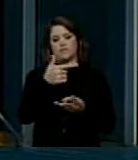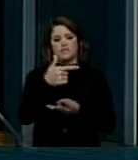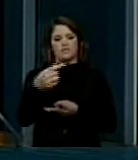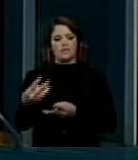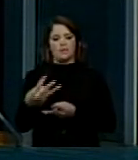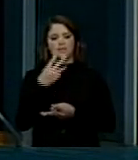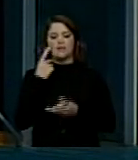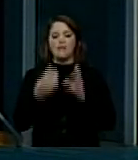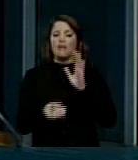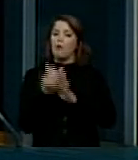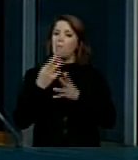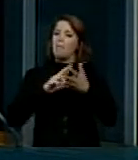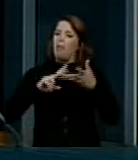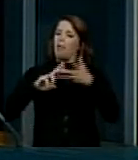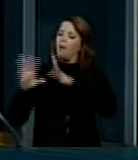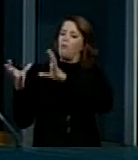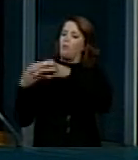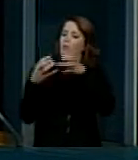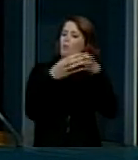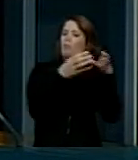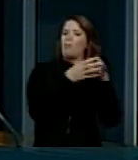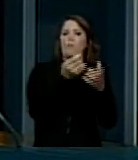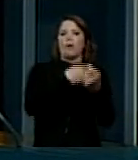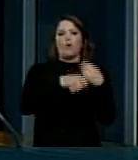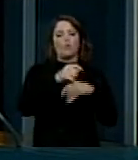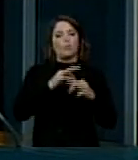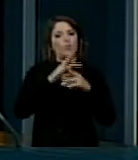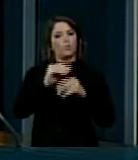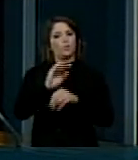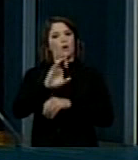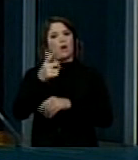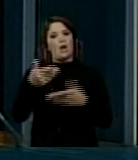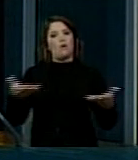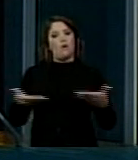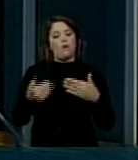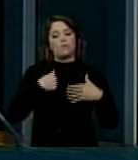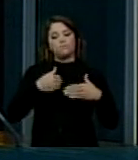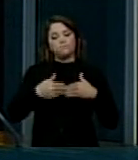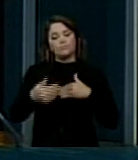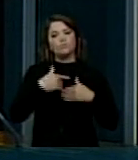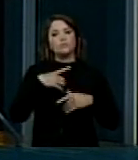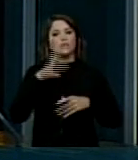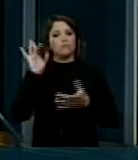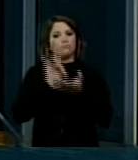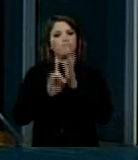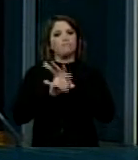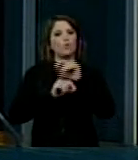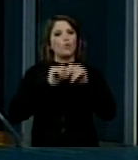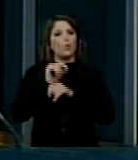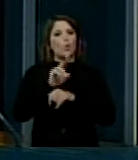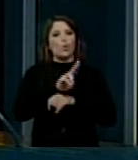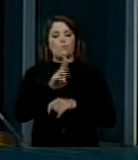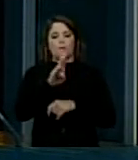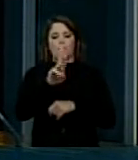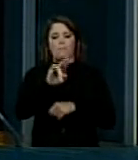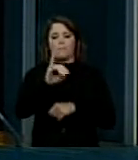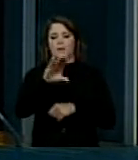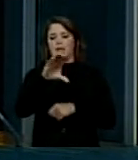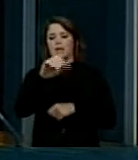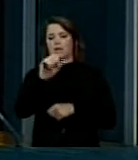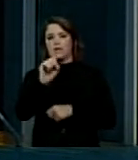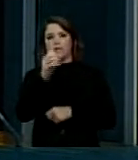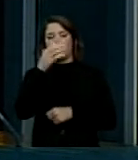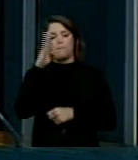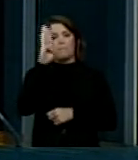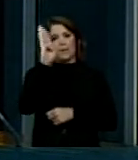G23, criou tantos outros blocos econômicos e, é claro, agora mais recentemente está se conformando o chamado BRICS,